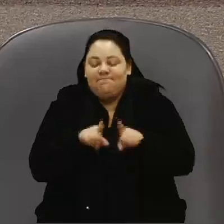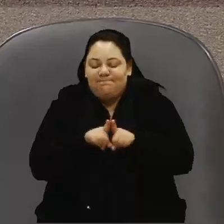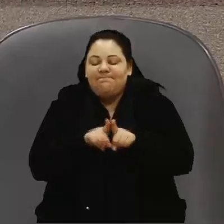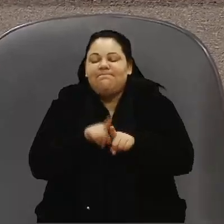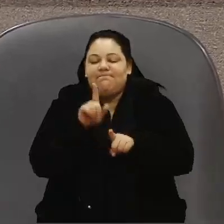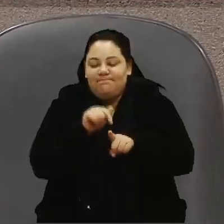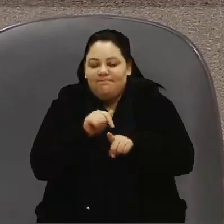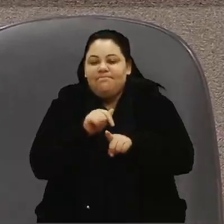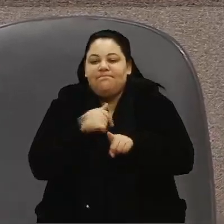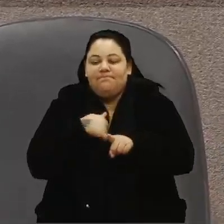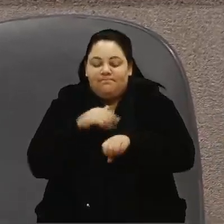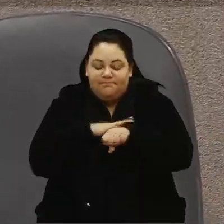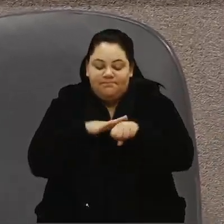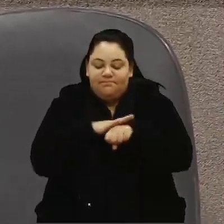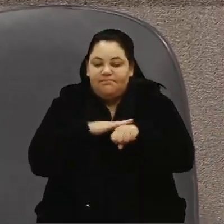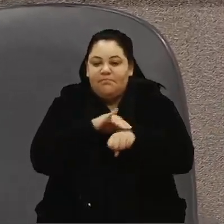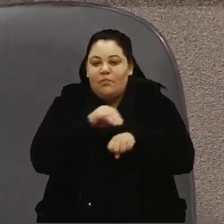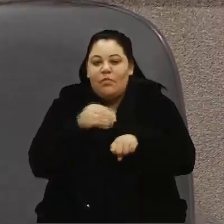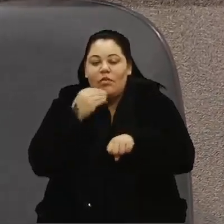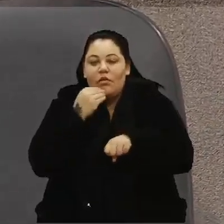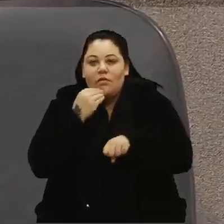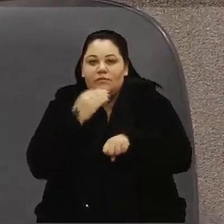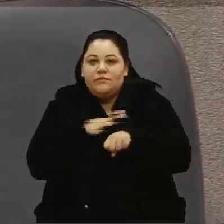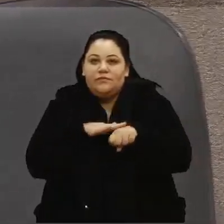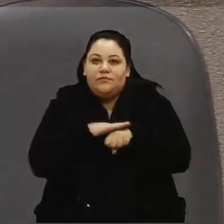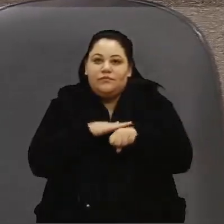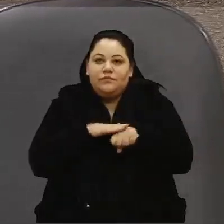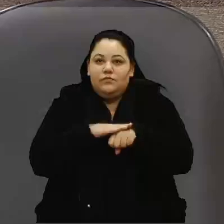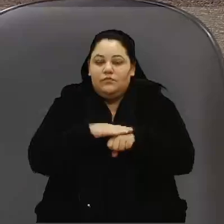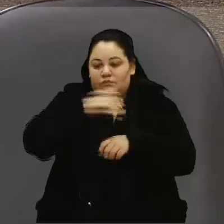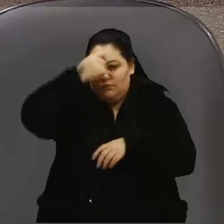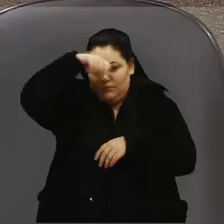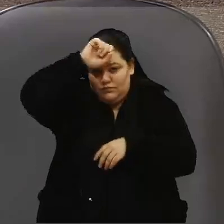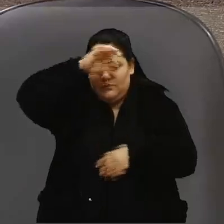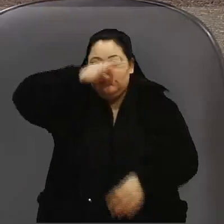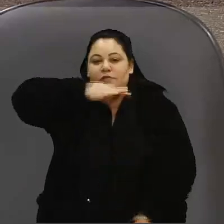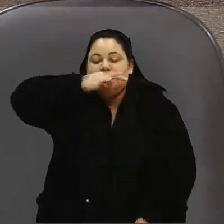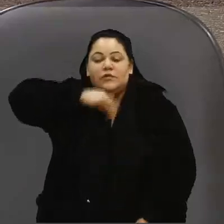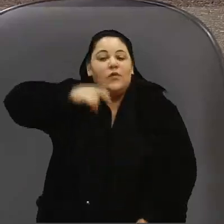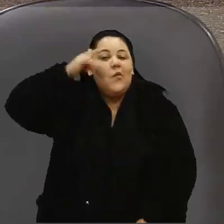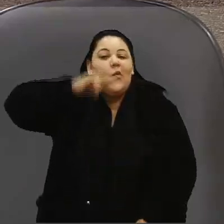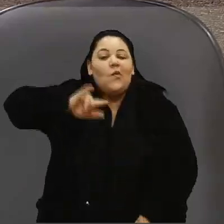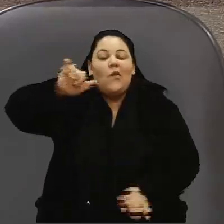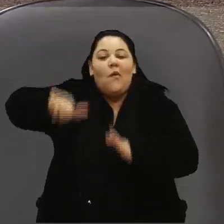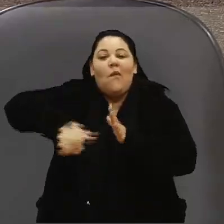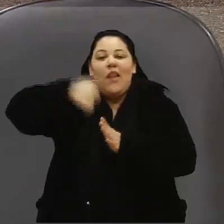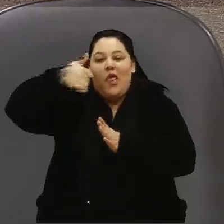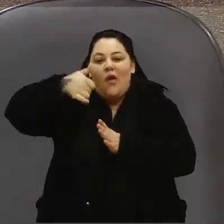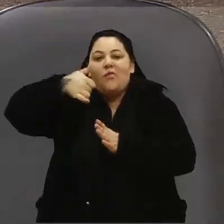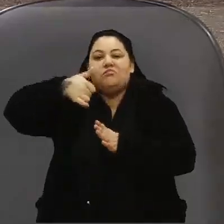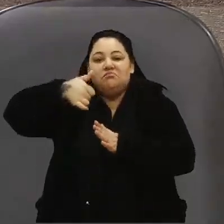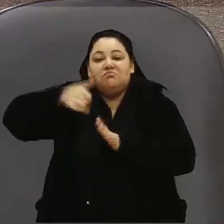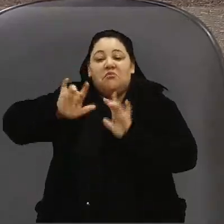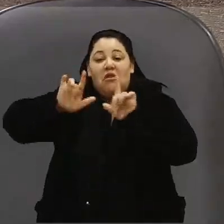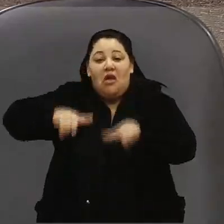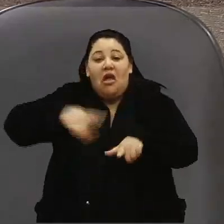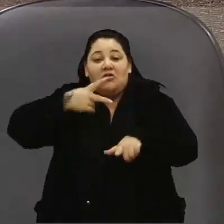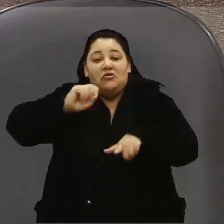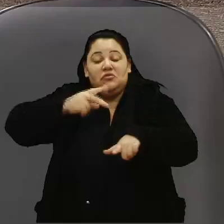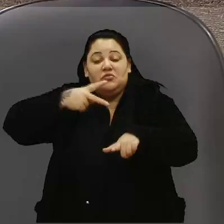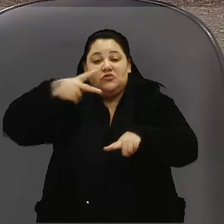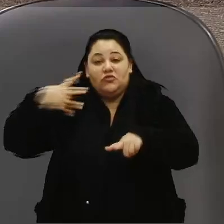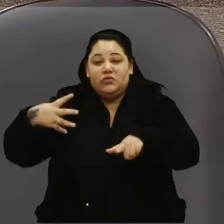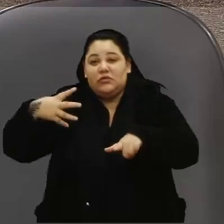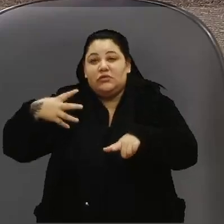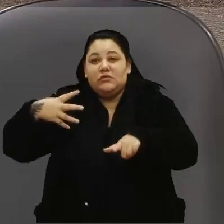de conversar com o reitor. A Universidade de Caxias do Sul conquista a melhor posição na edição de 2024 do ranking